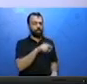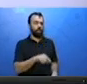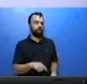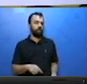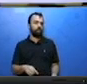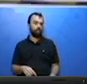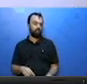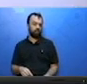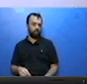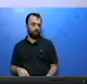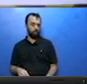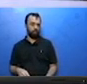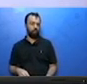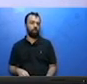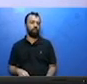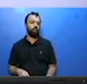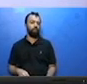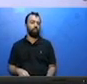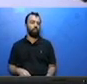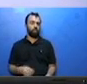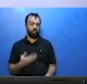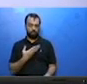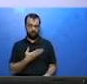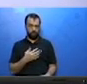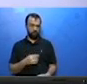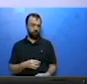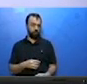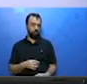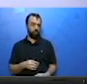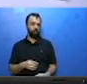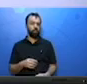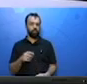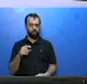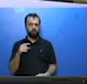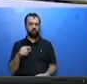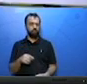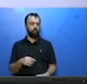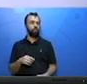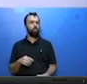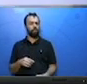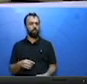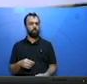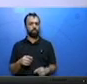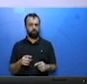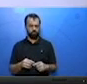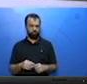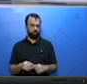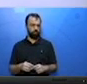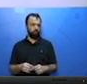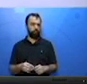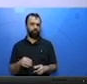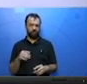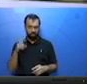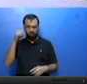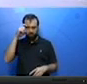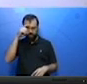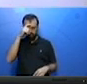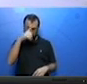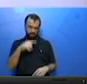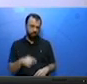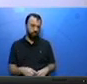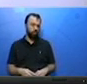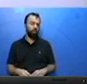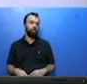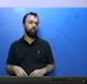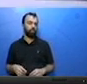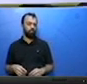cada lado. Aqui tá vendo que tá mais complicado desenhar um triângulo retângulo, que a figura está deitada? Então, aqui